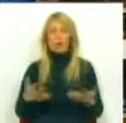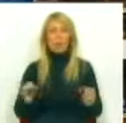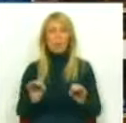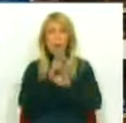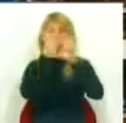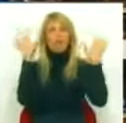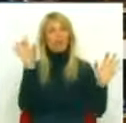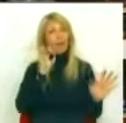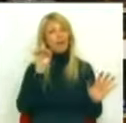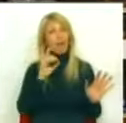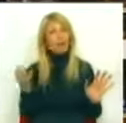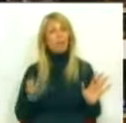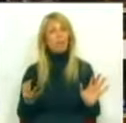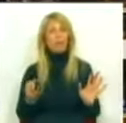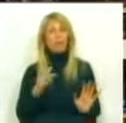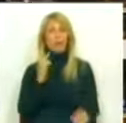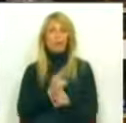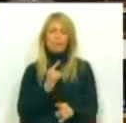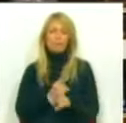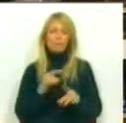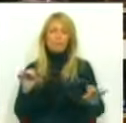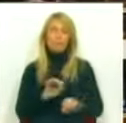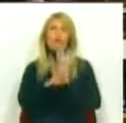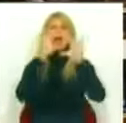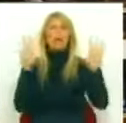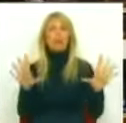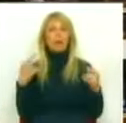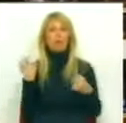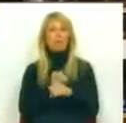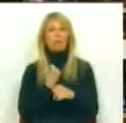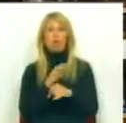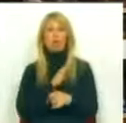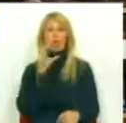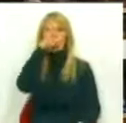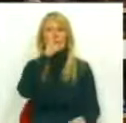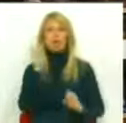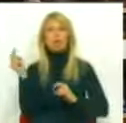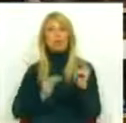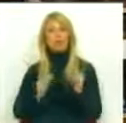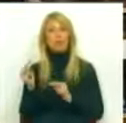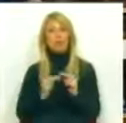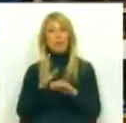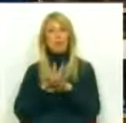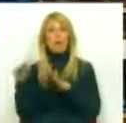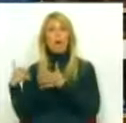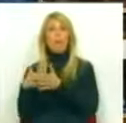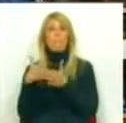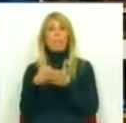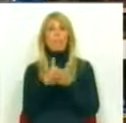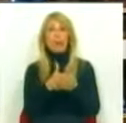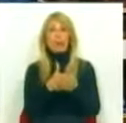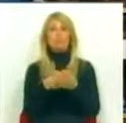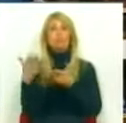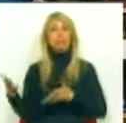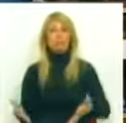importante. Mesmo a clarificação do papel do Sr. Ministro das Finanças no processo de decisão estratégico